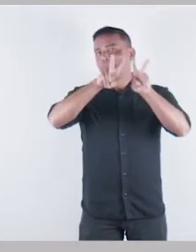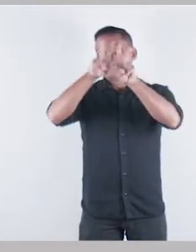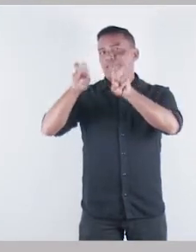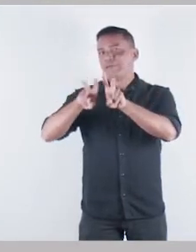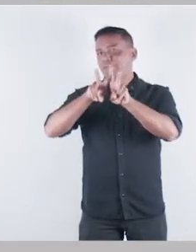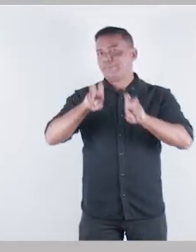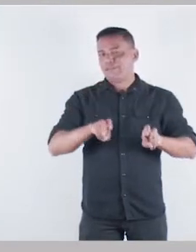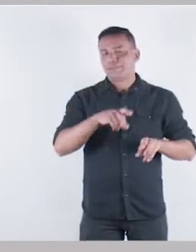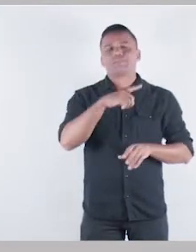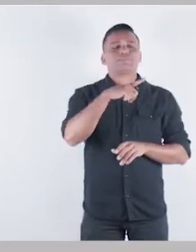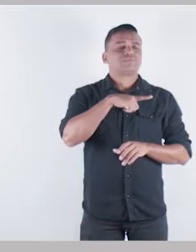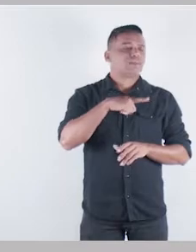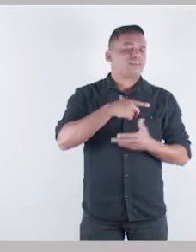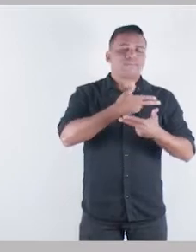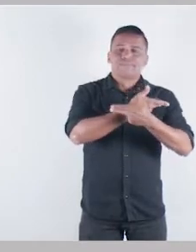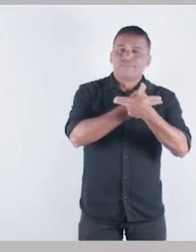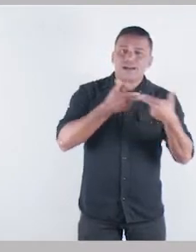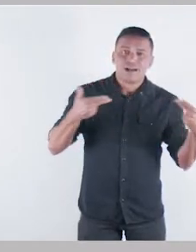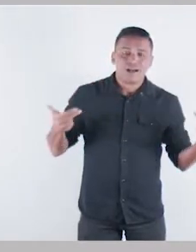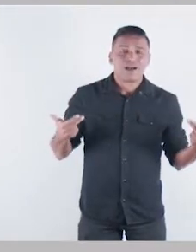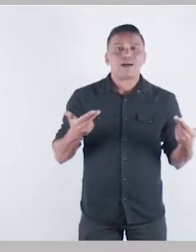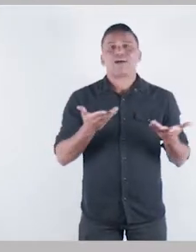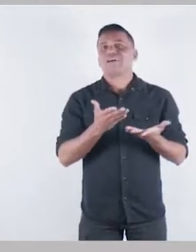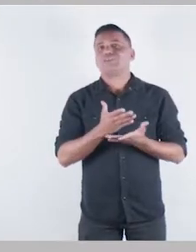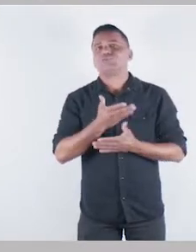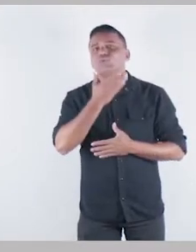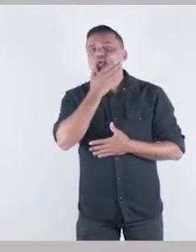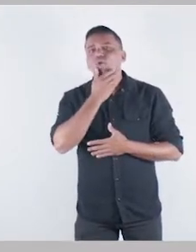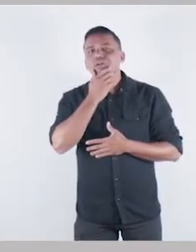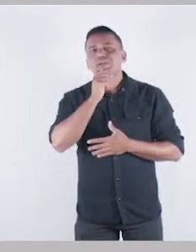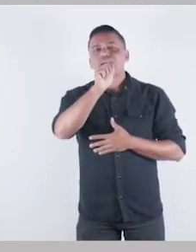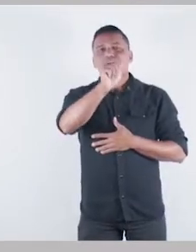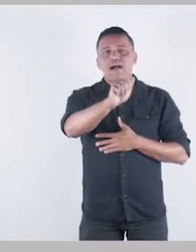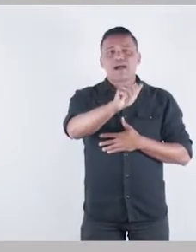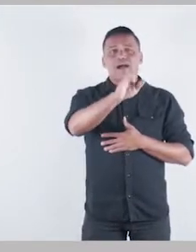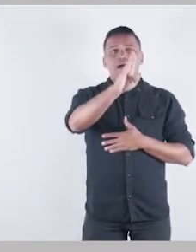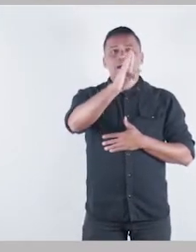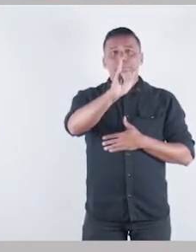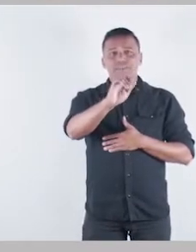fala aqui sobre o papel do Abdias Nascimento,